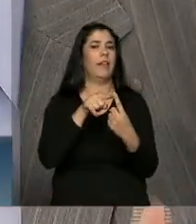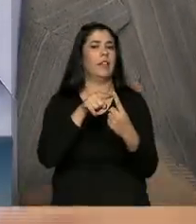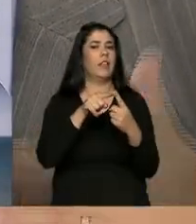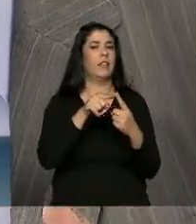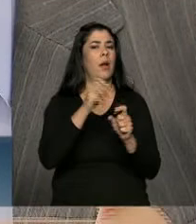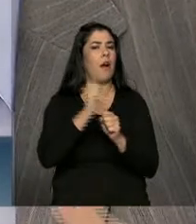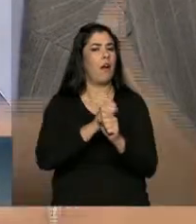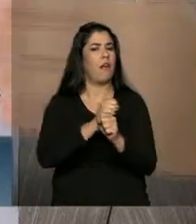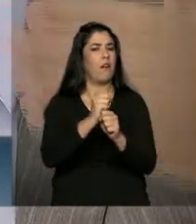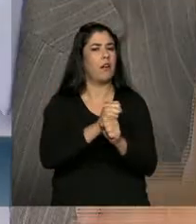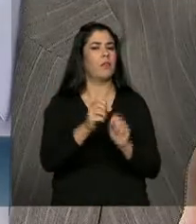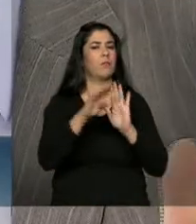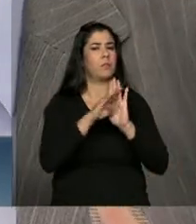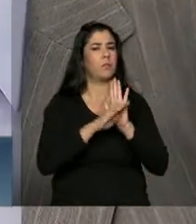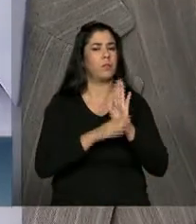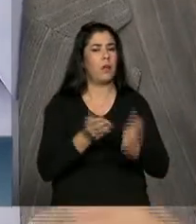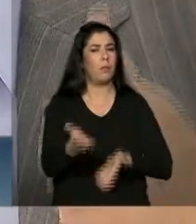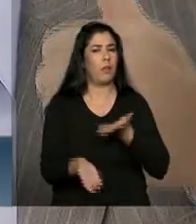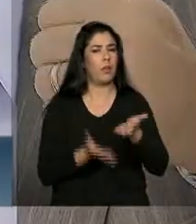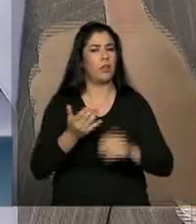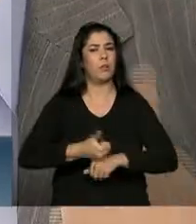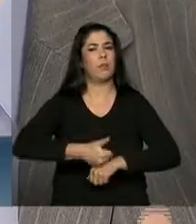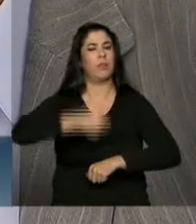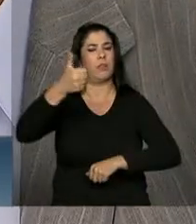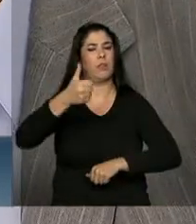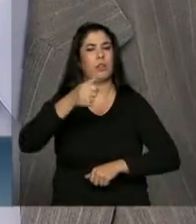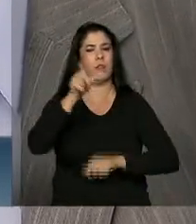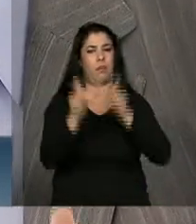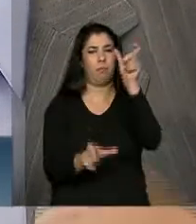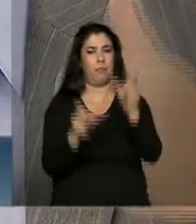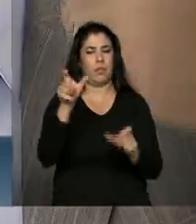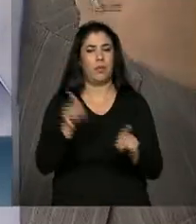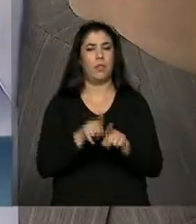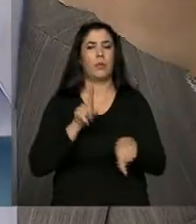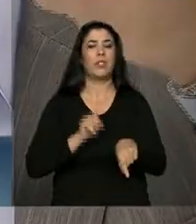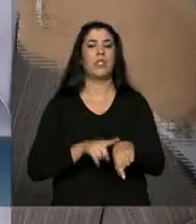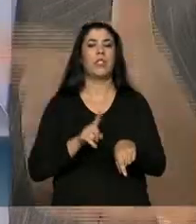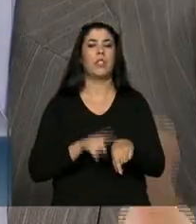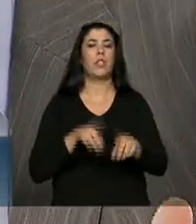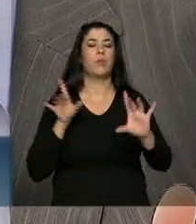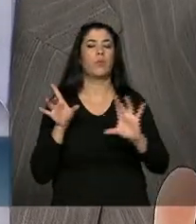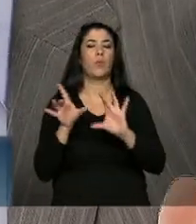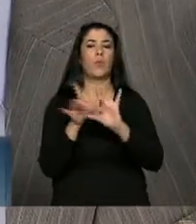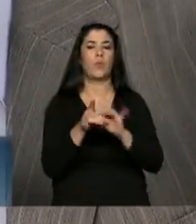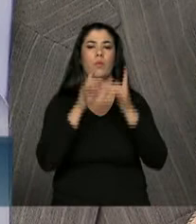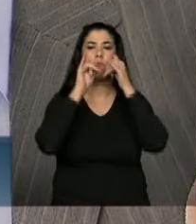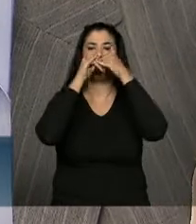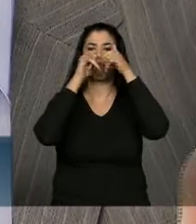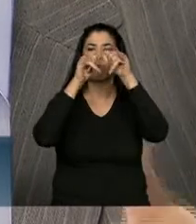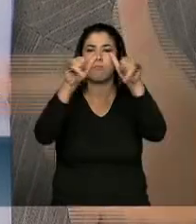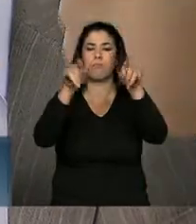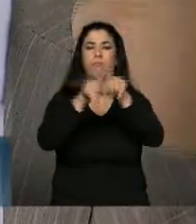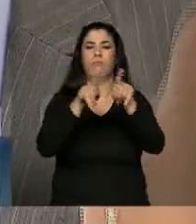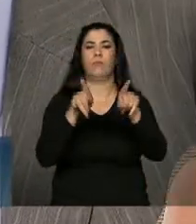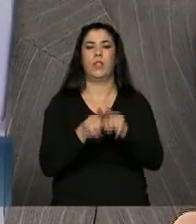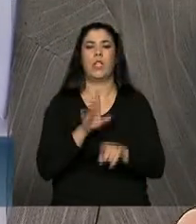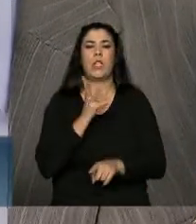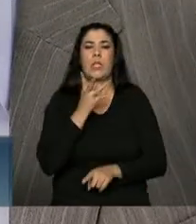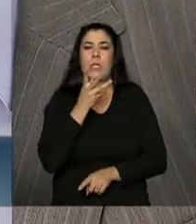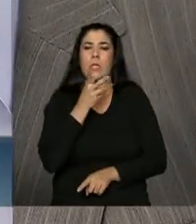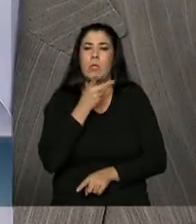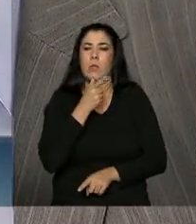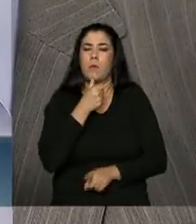melhoria no atendimento ao consumidor tempo de religamento demora e